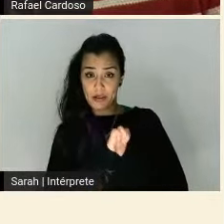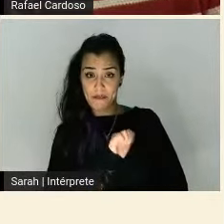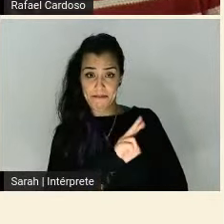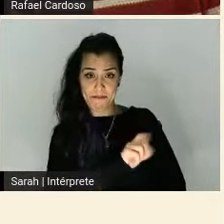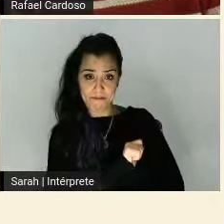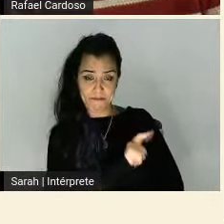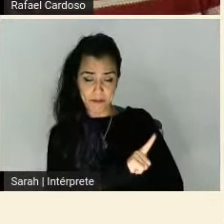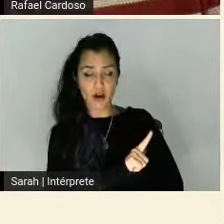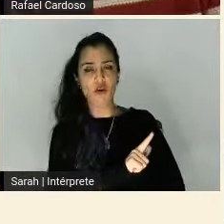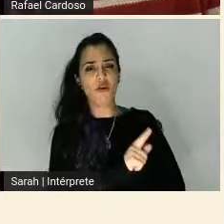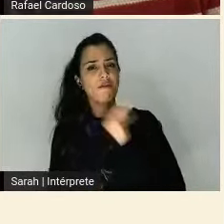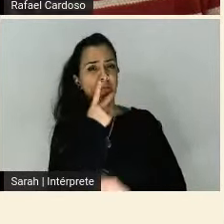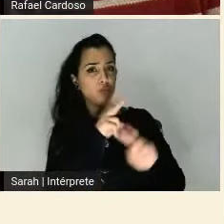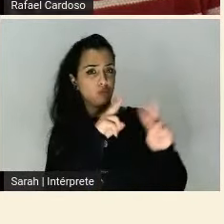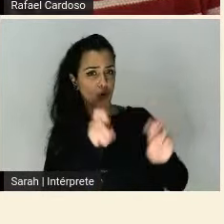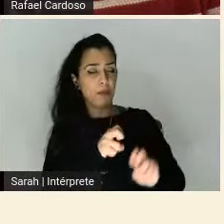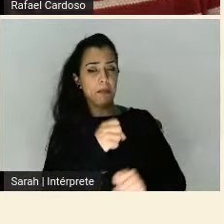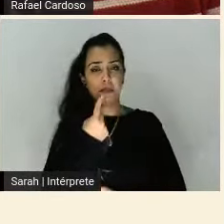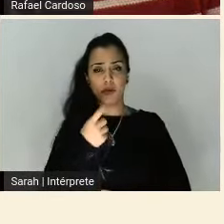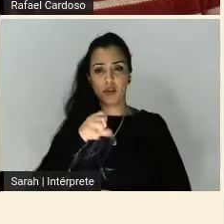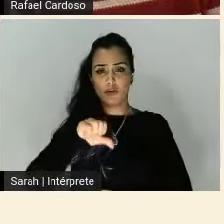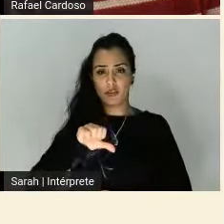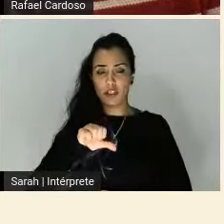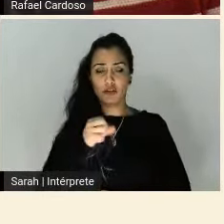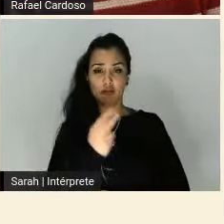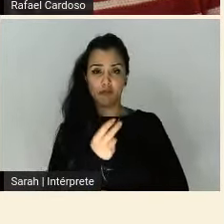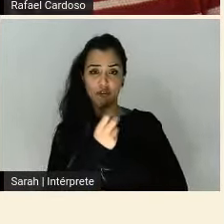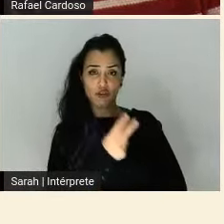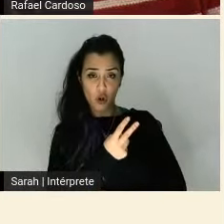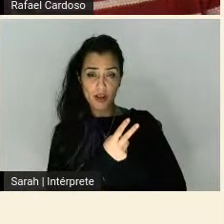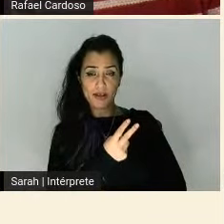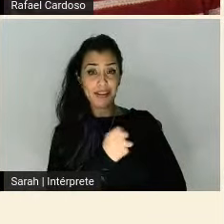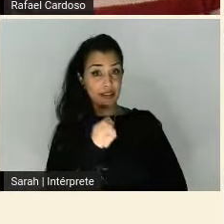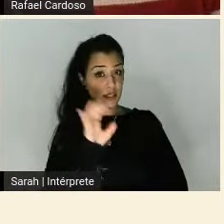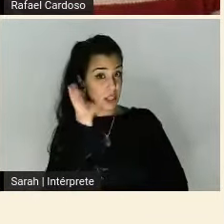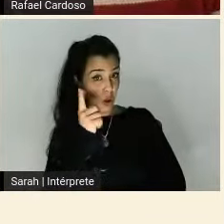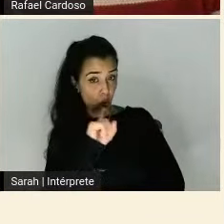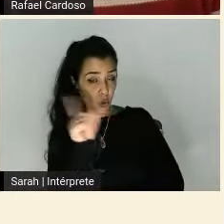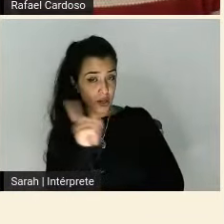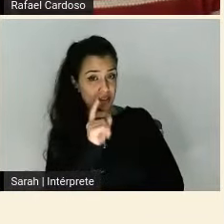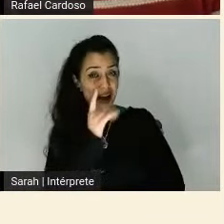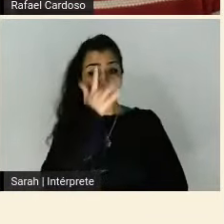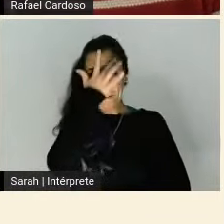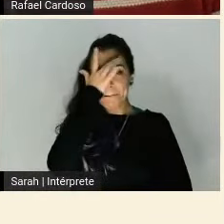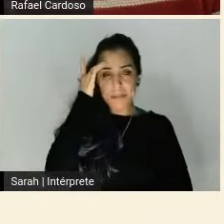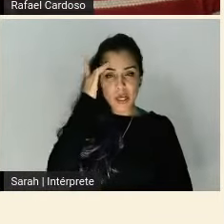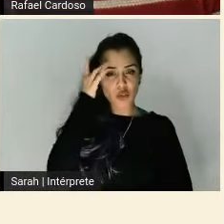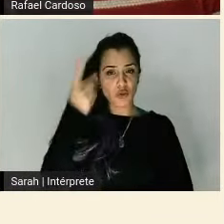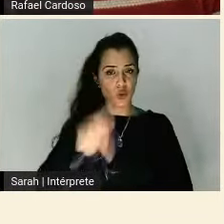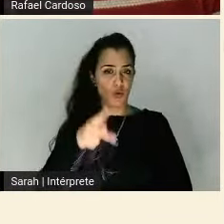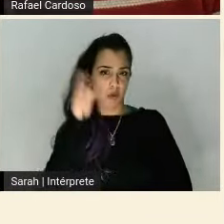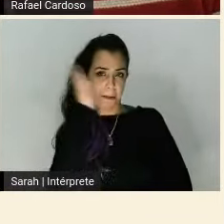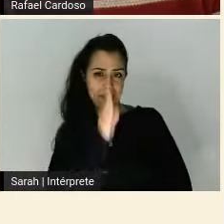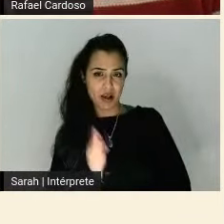em 1922, não poderia existir consciência nacional, muito menos arte moderna.